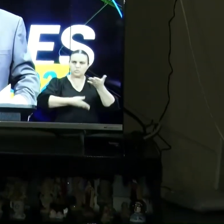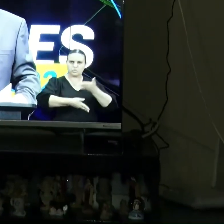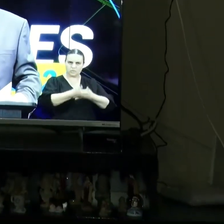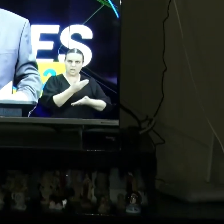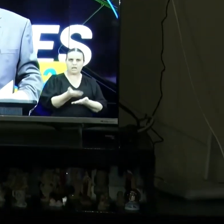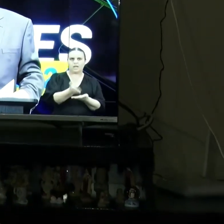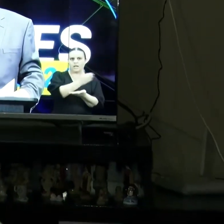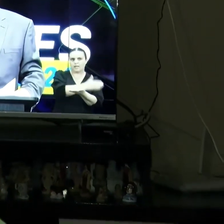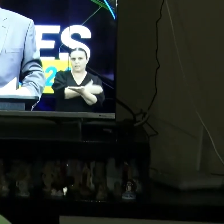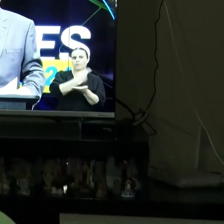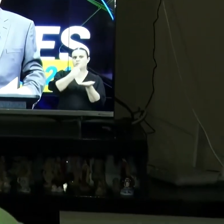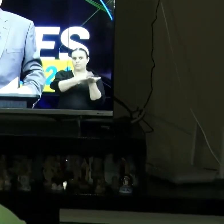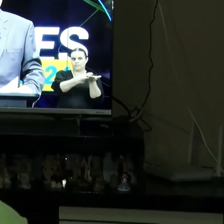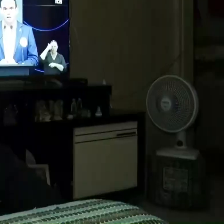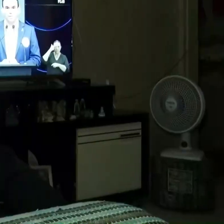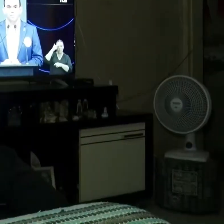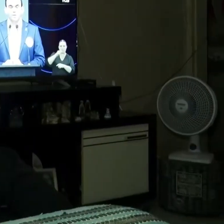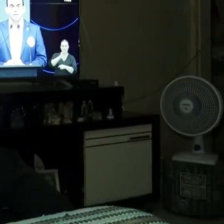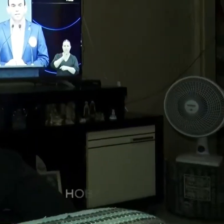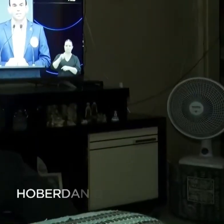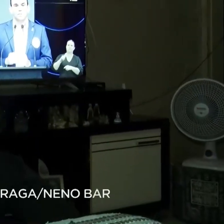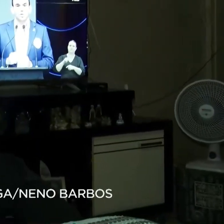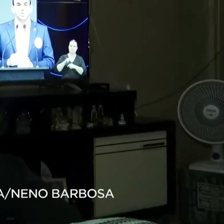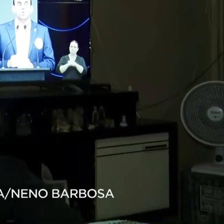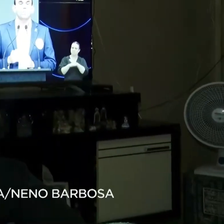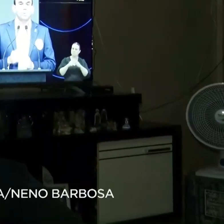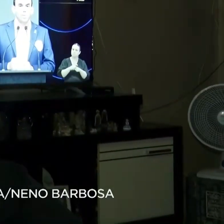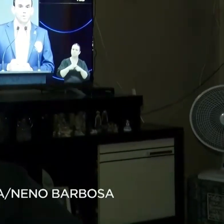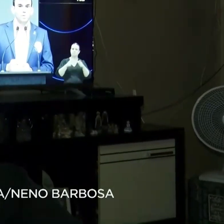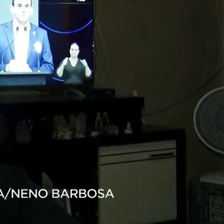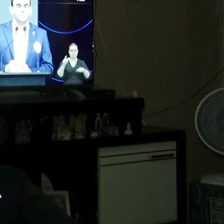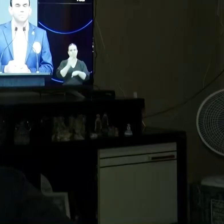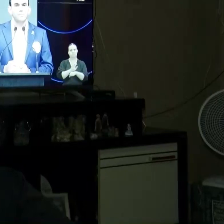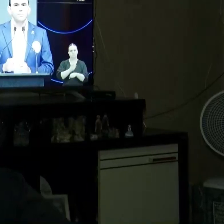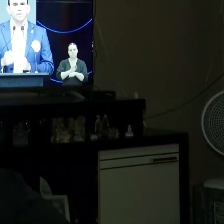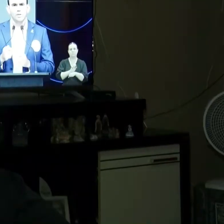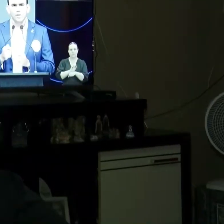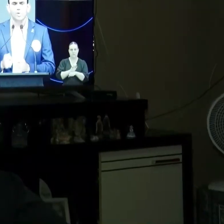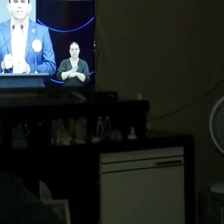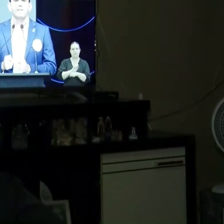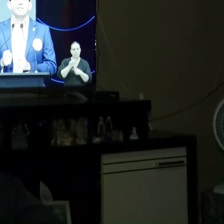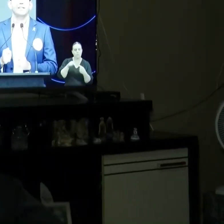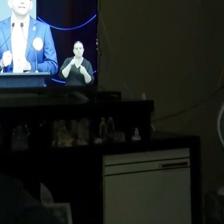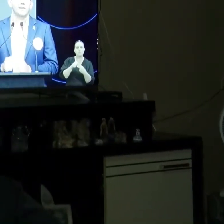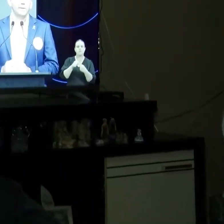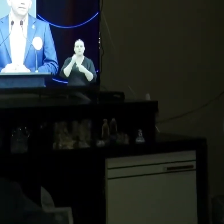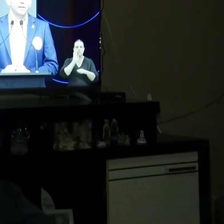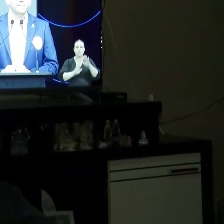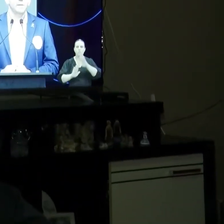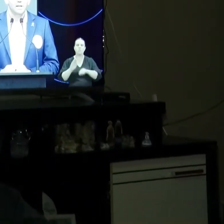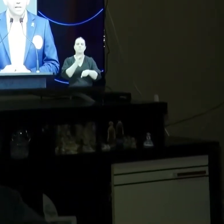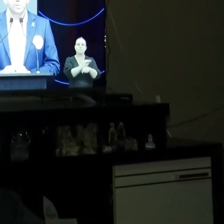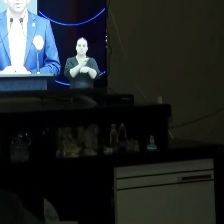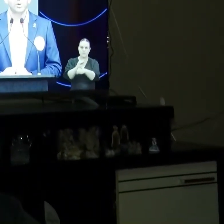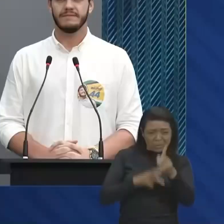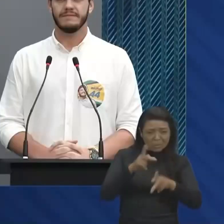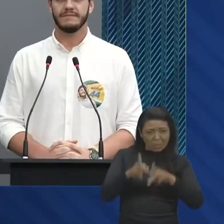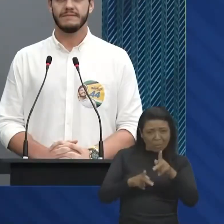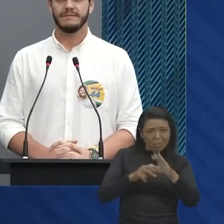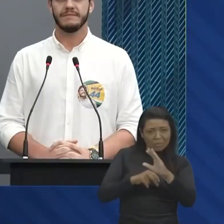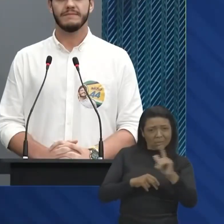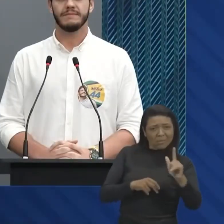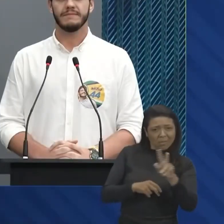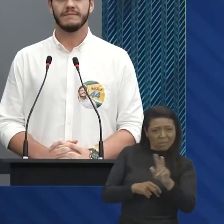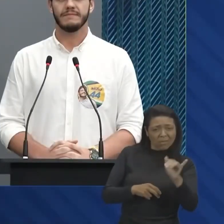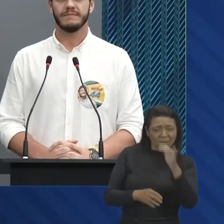atentos voltados pra TV nessa reta final cada resposta faz a diferença na hora de escolher o candidato ideal